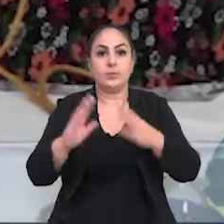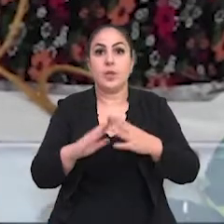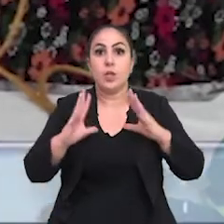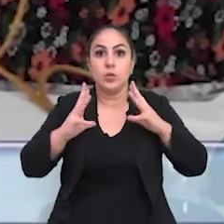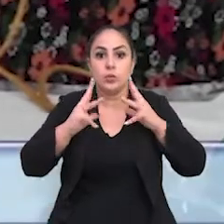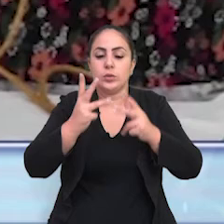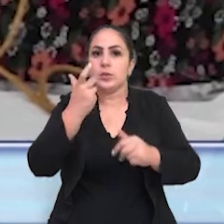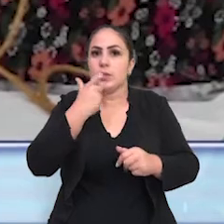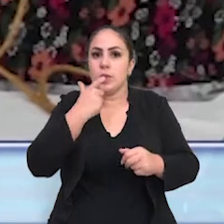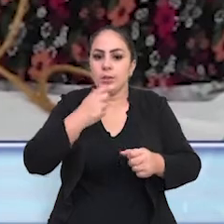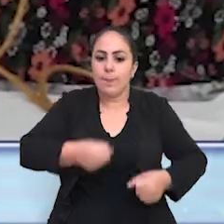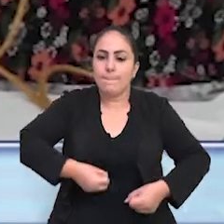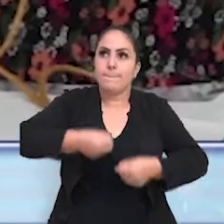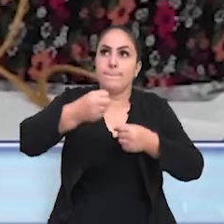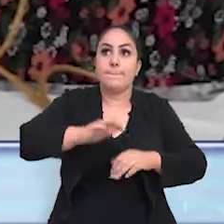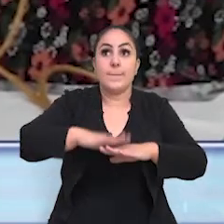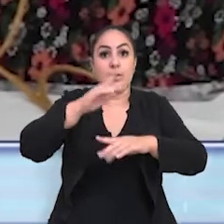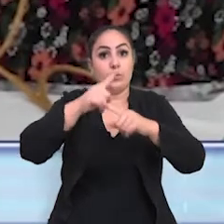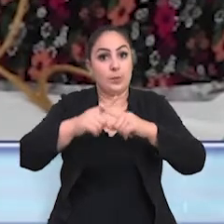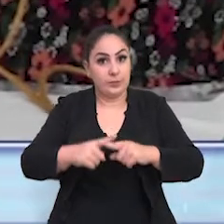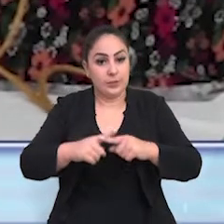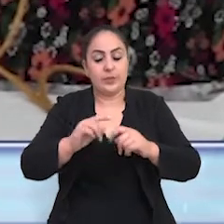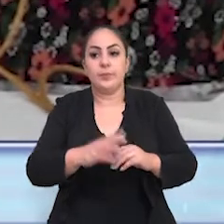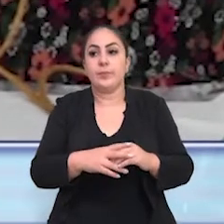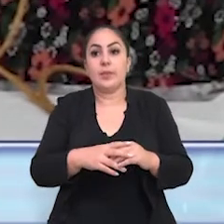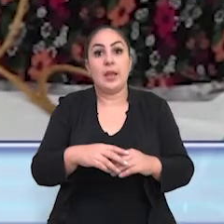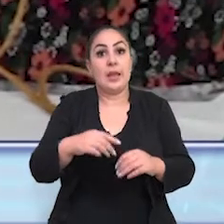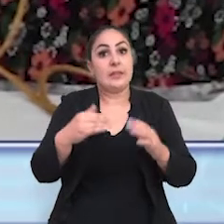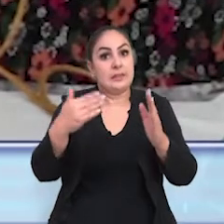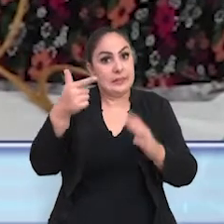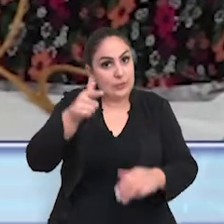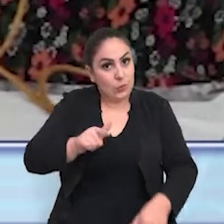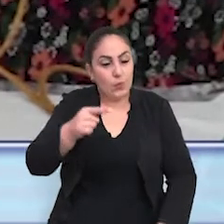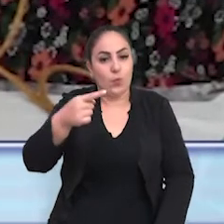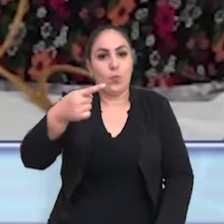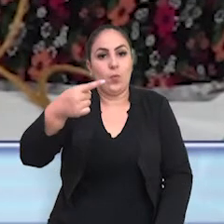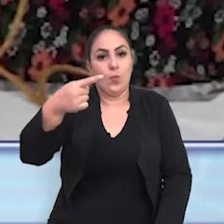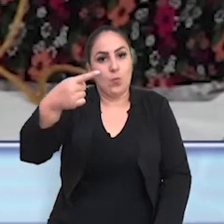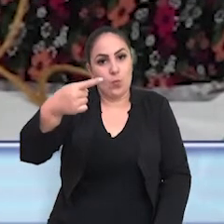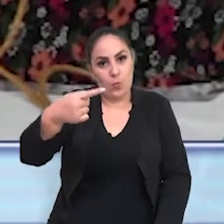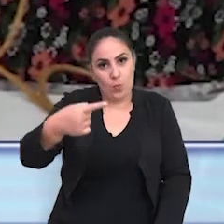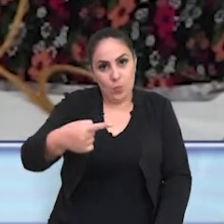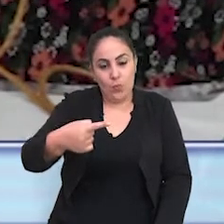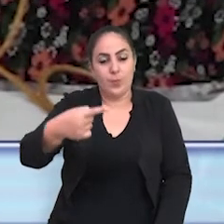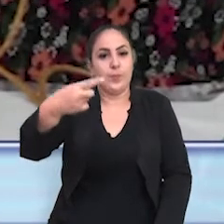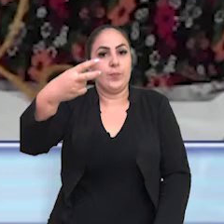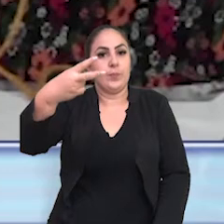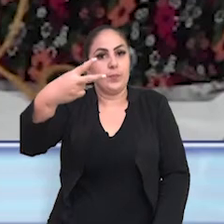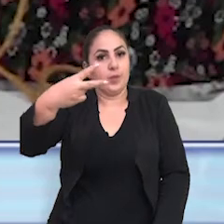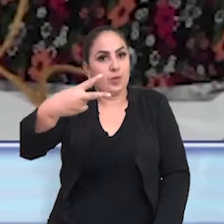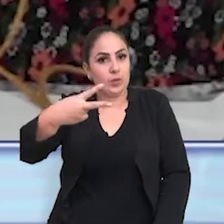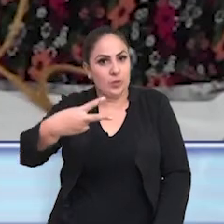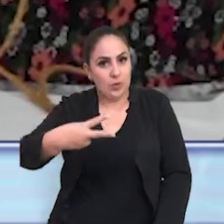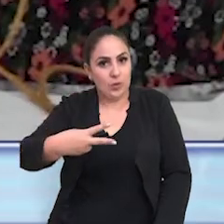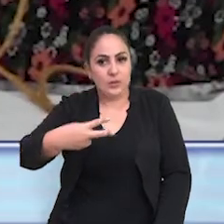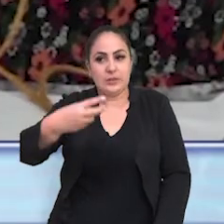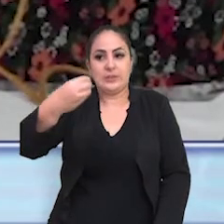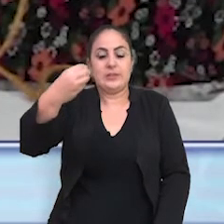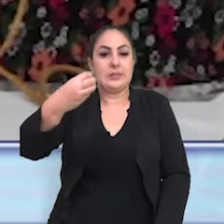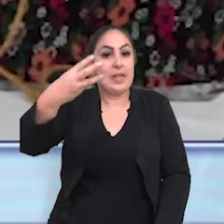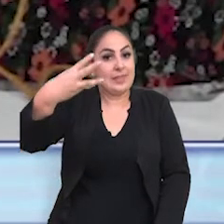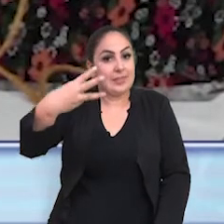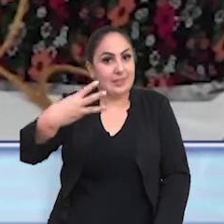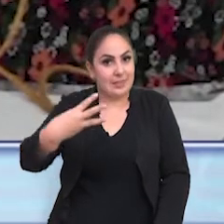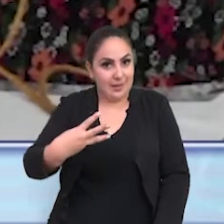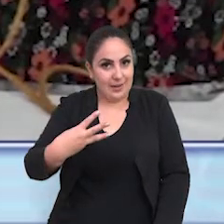pegaram toda a força que tinham para bater mais uma vez e contaram até 3. 1,